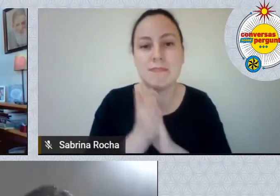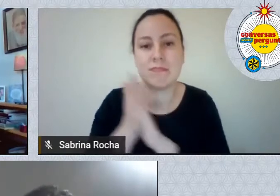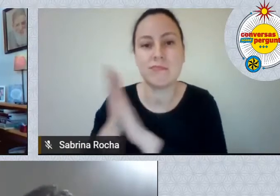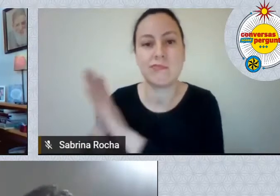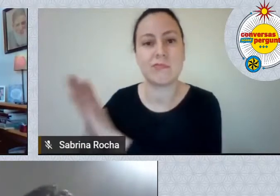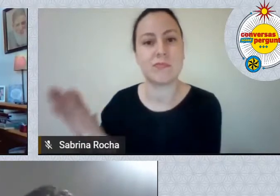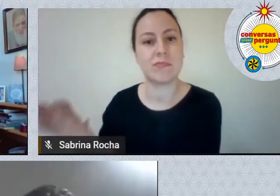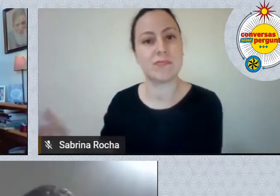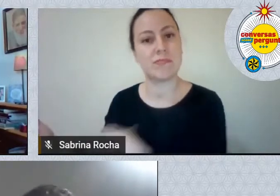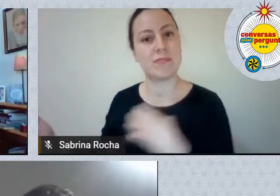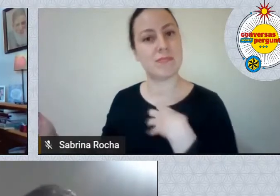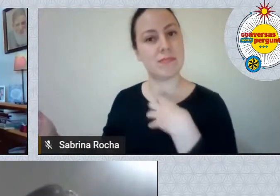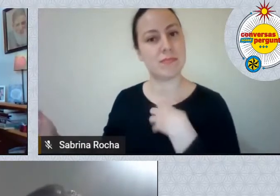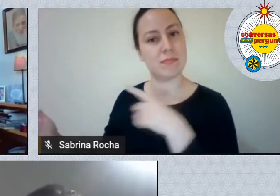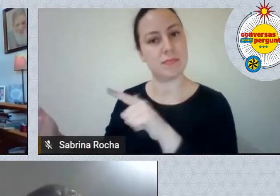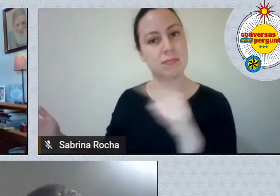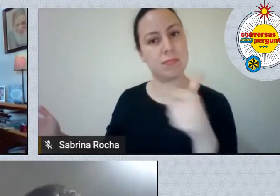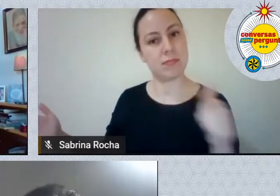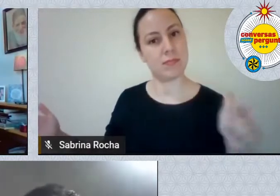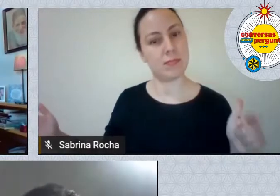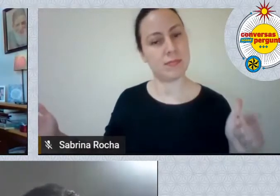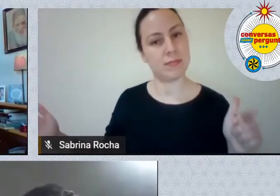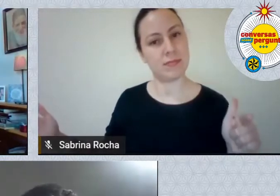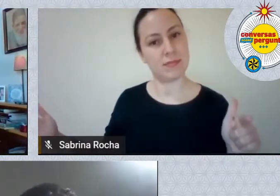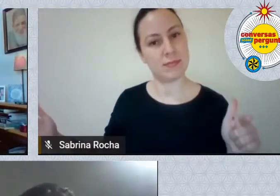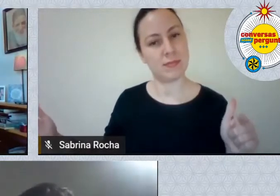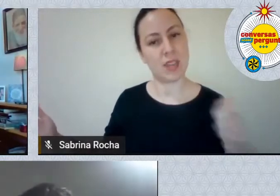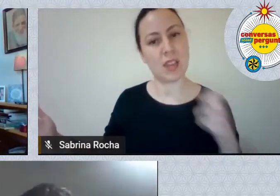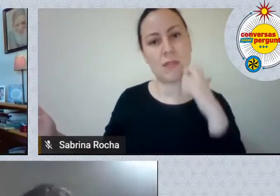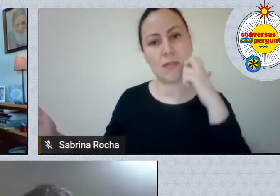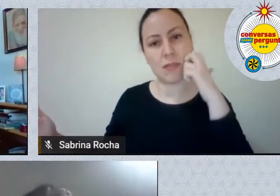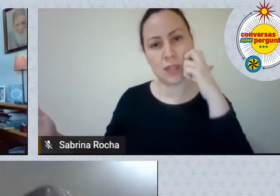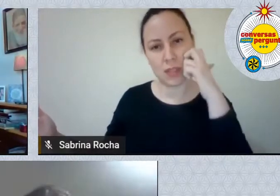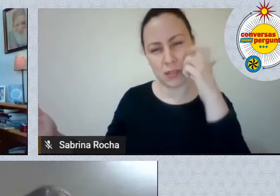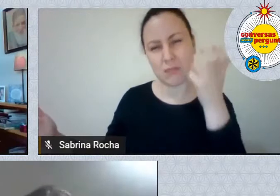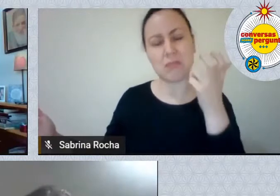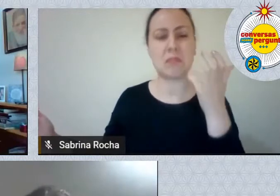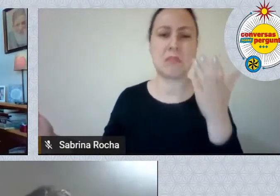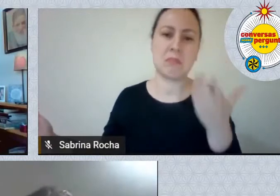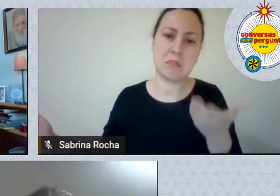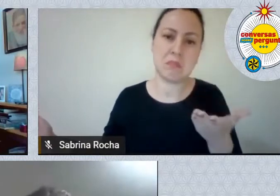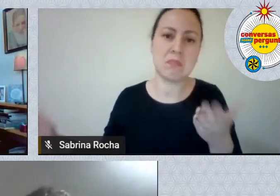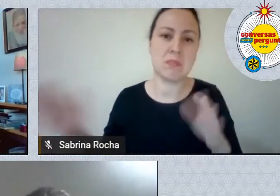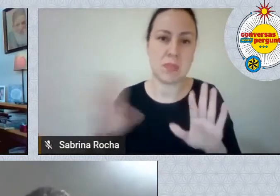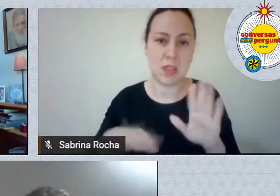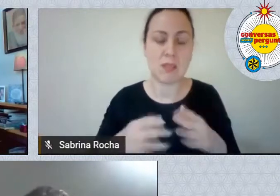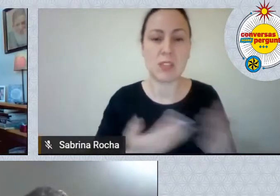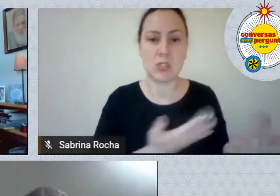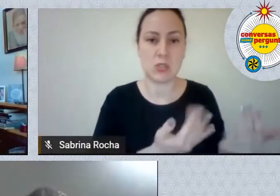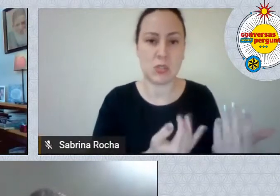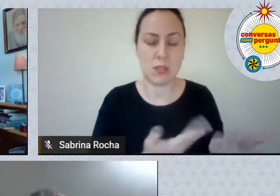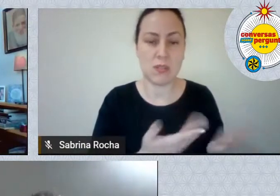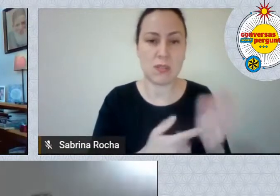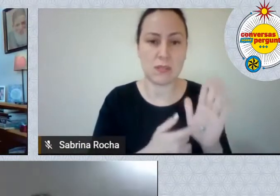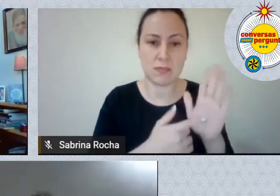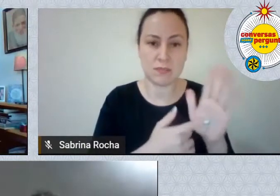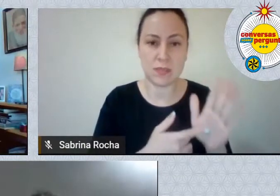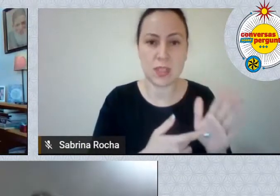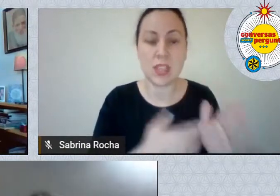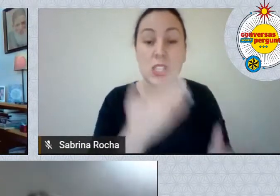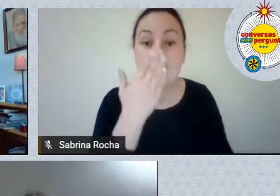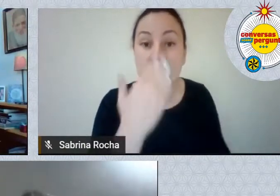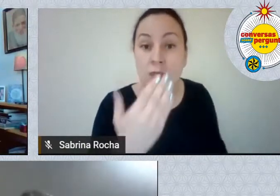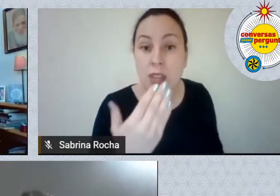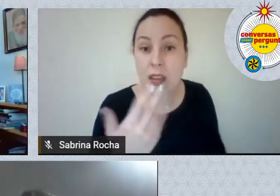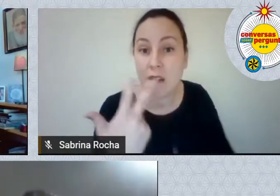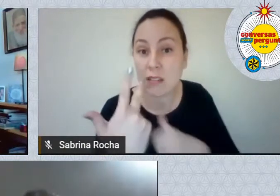afetos. Seja cultura da vergonha emergente, vamos pensar nos adolescentes aí diante da câmera, que